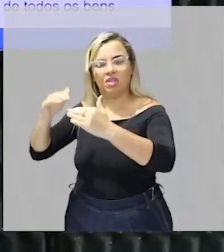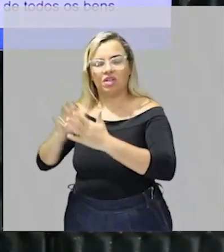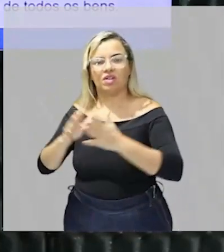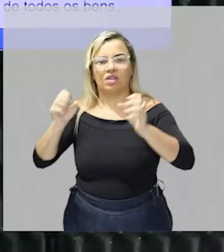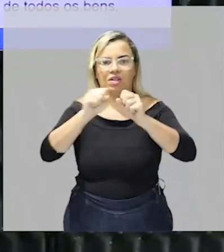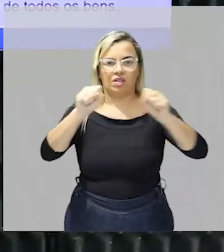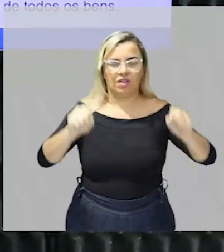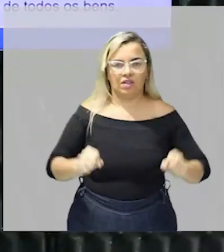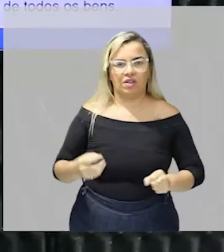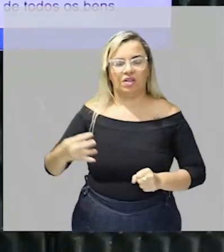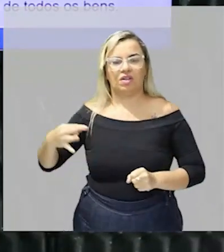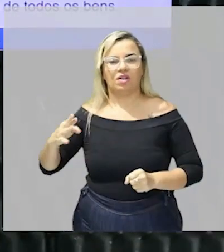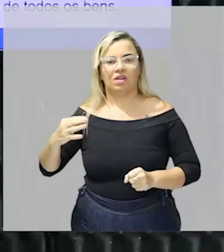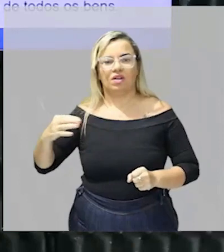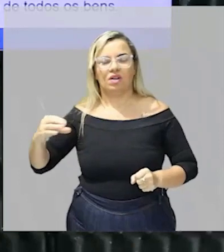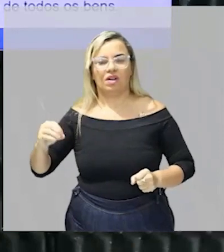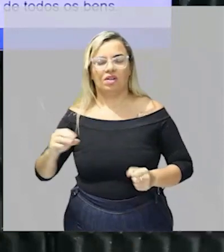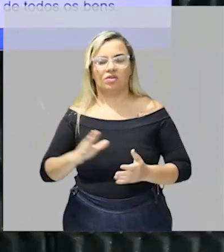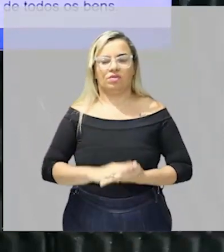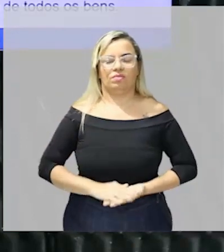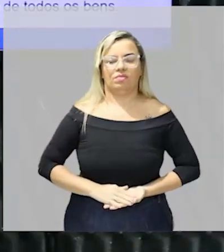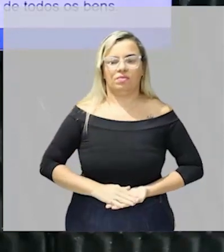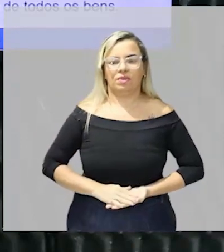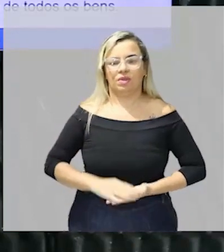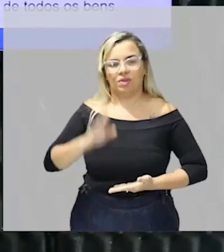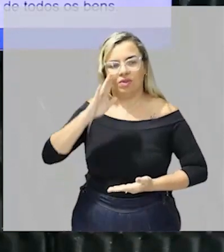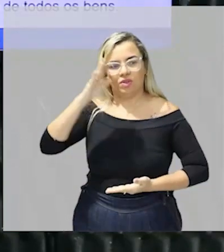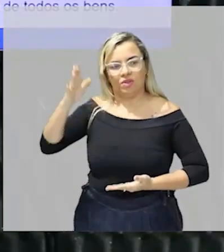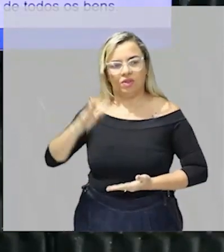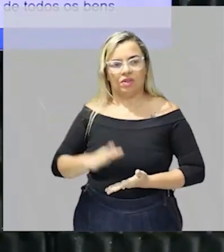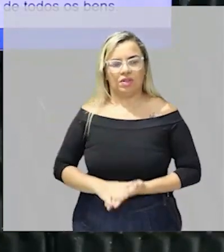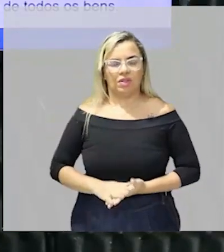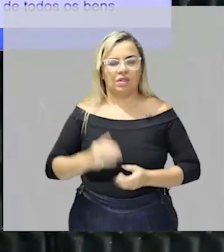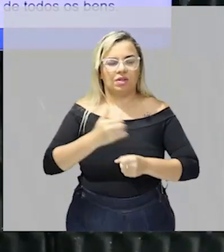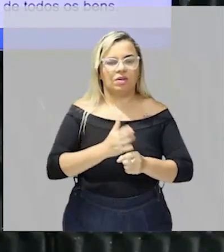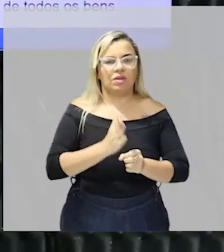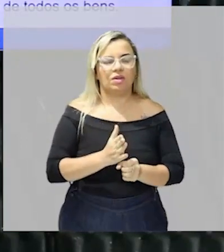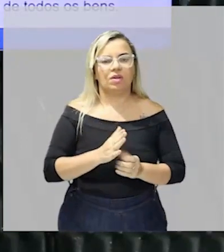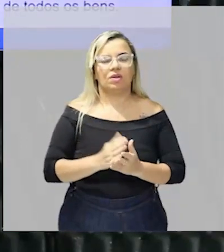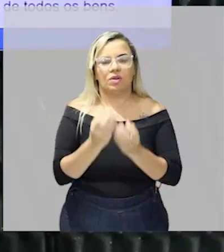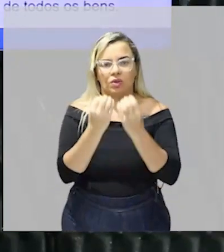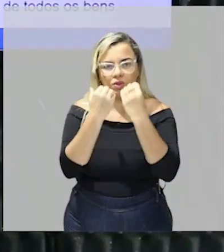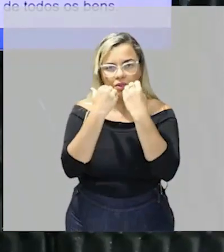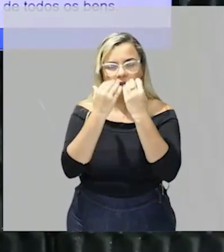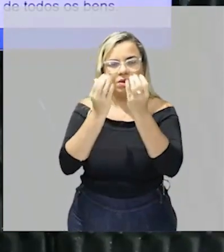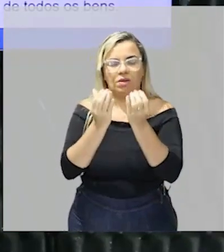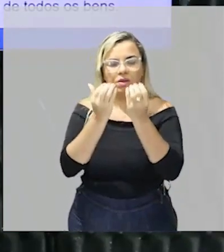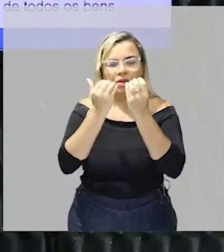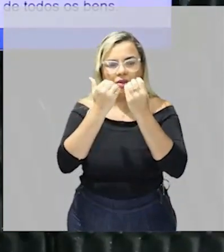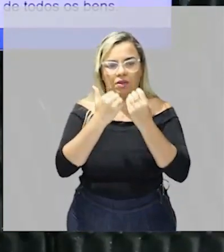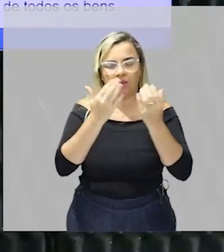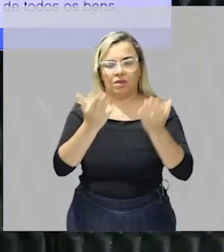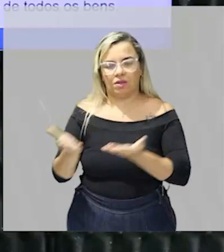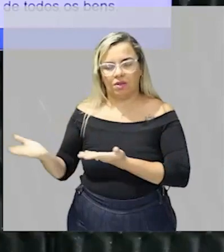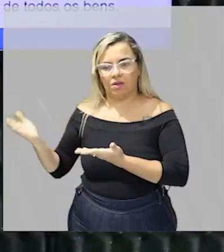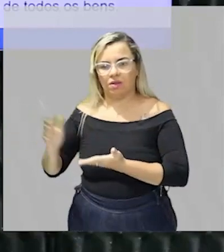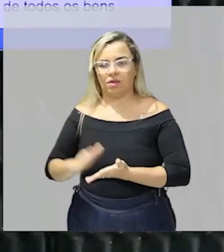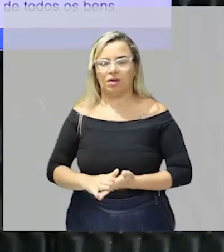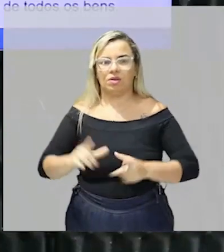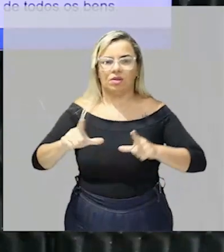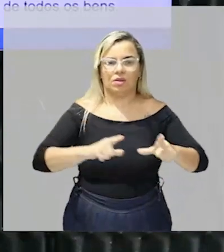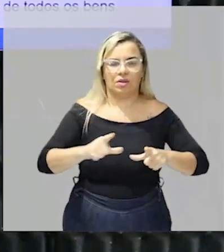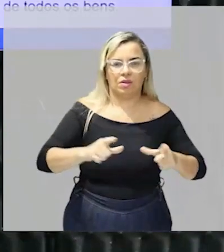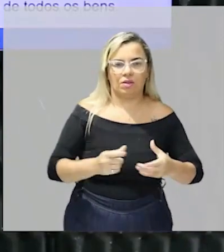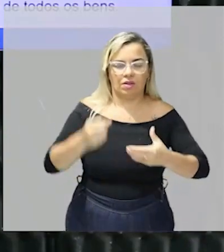de terraços, ou terraceamento, onde o principal cultivo era da batata e do milho, né? Ou seja, as atividades agrícolas, a